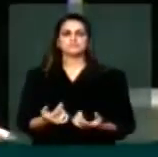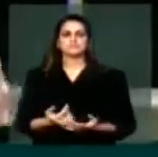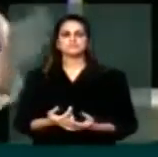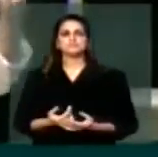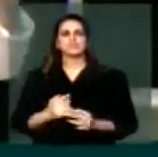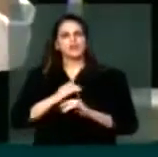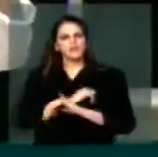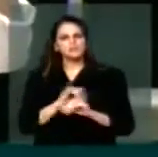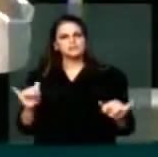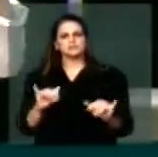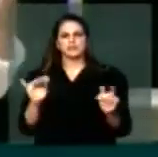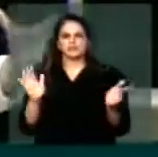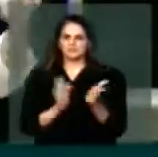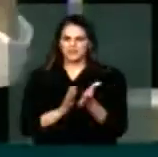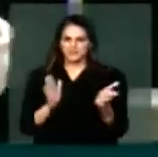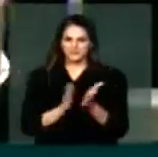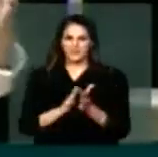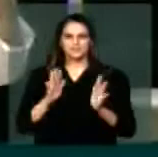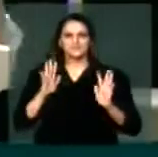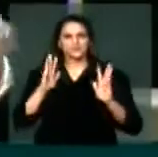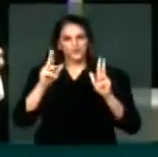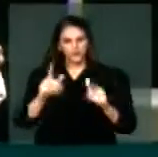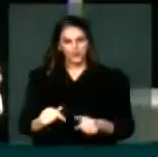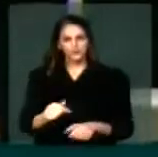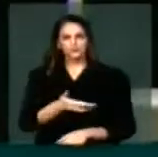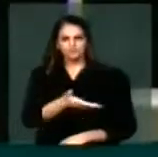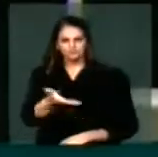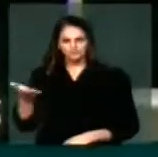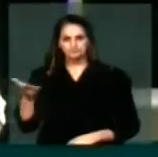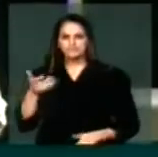apenas um registro, parabéns a todos e a todas que